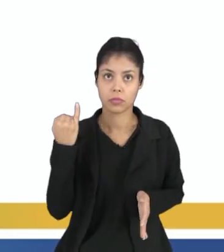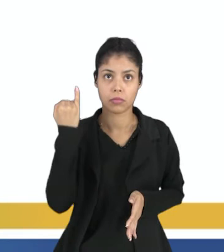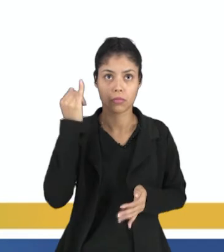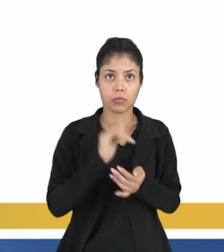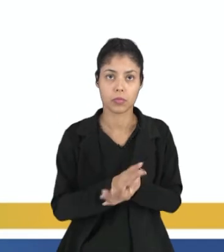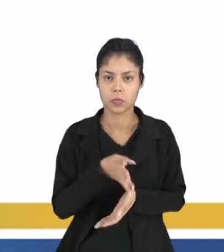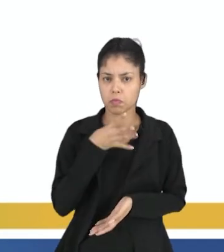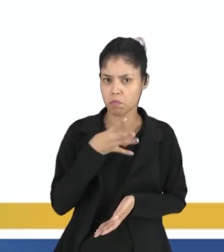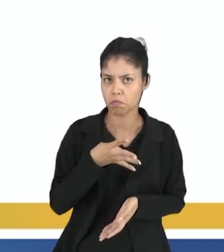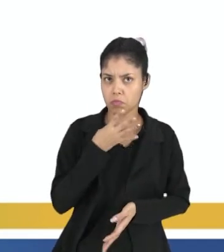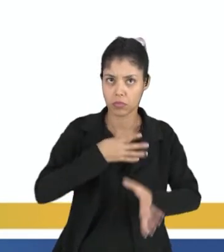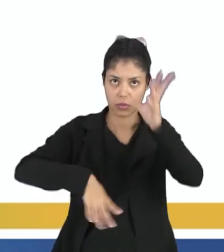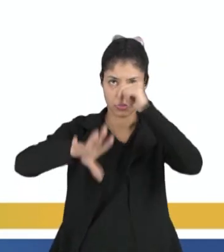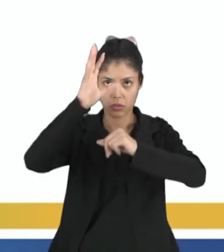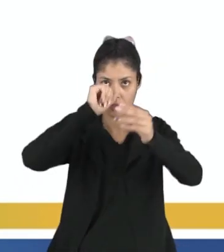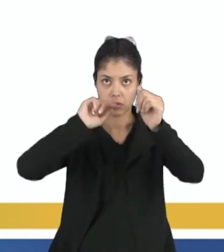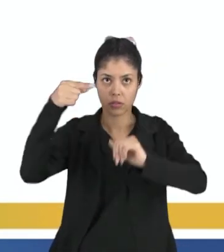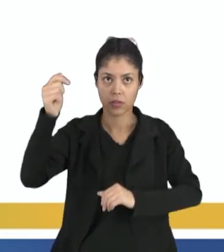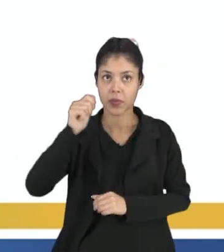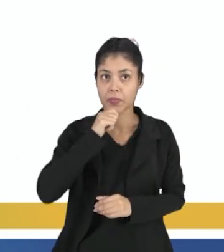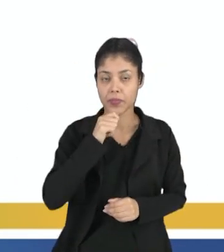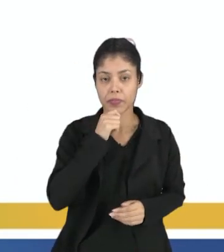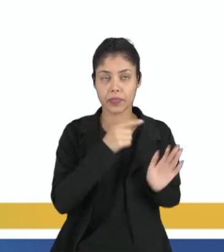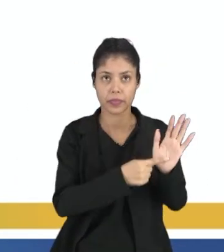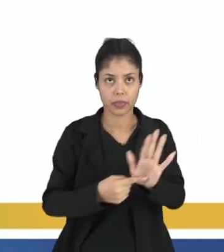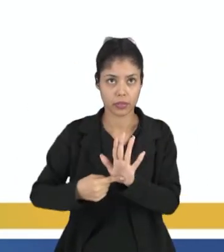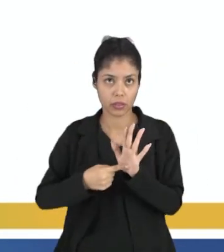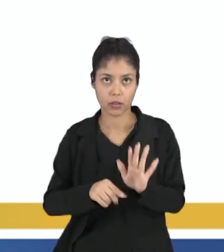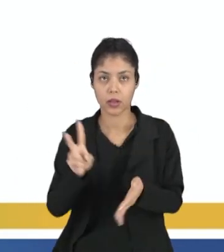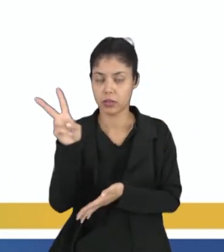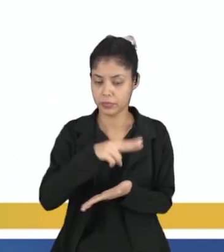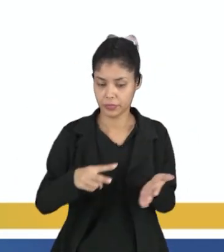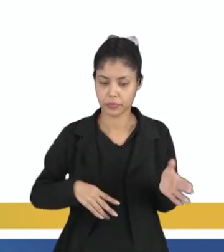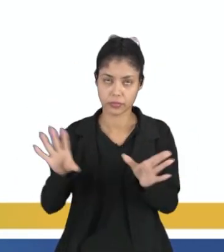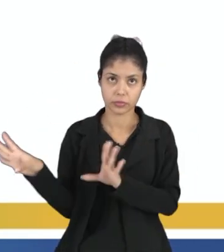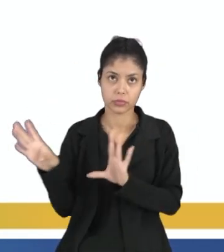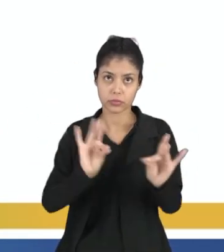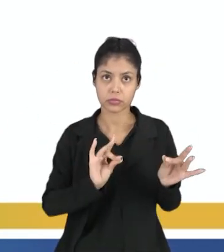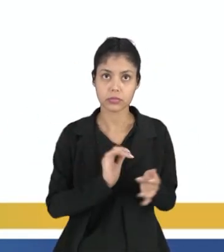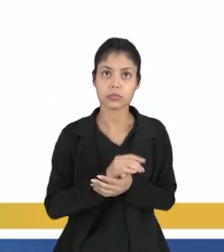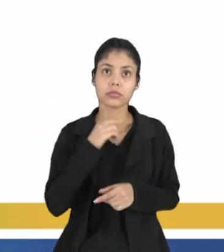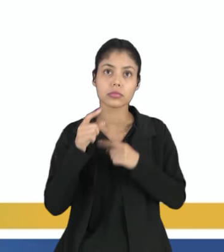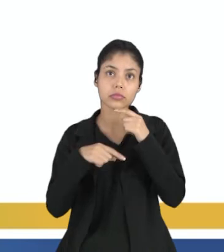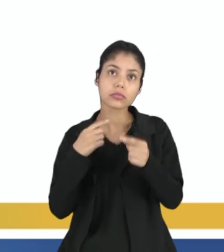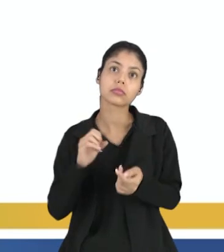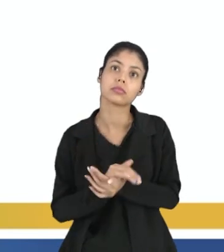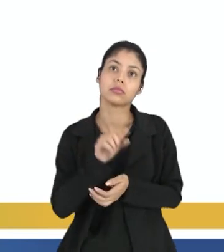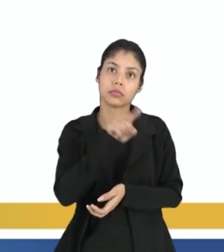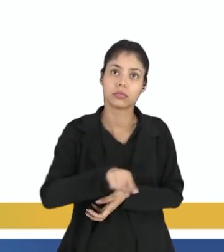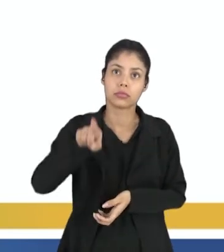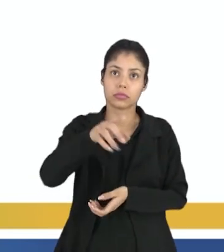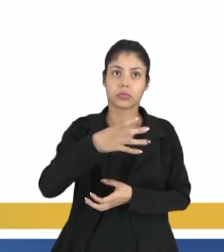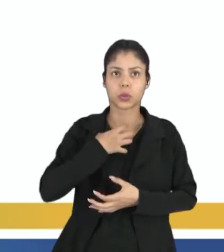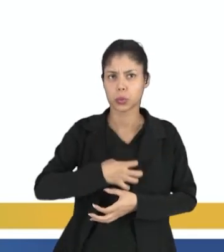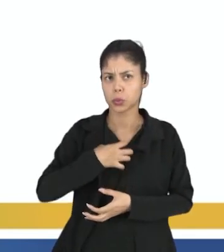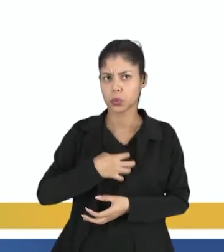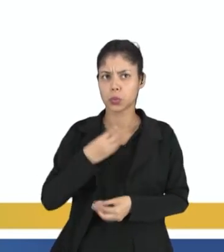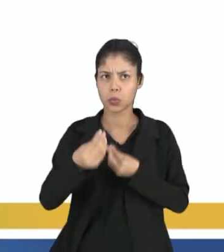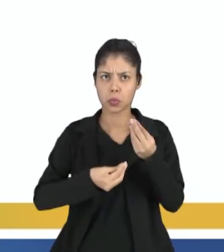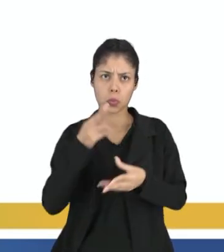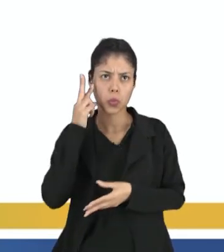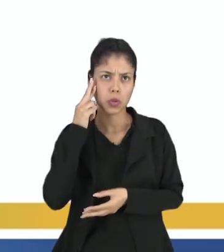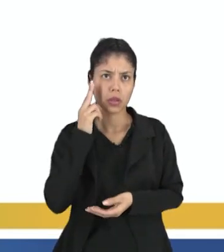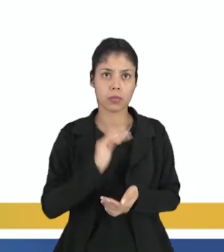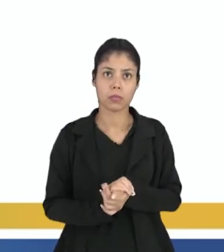muito importante buscar o conhecimento além daquilo que nos é apresentado. A leitura tira o indivíduo desse ciclo de senso